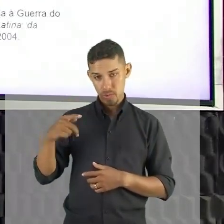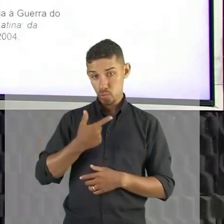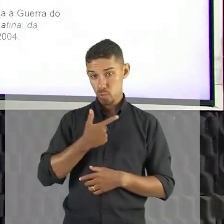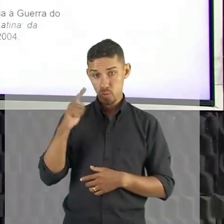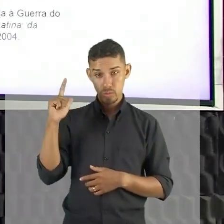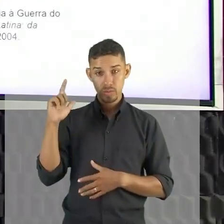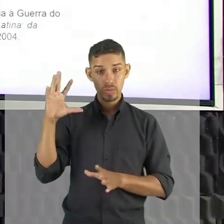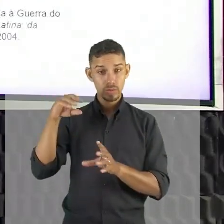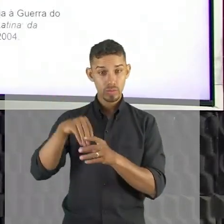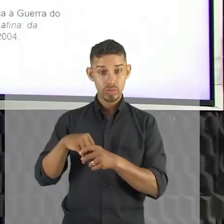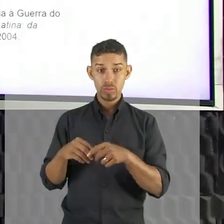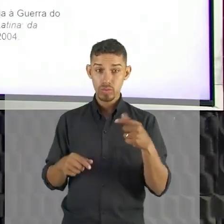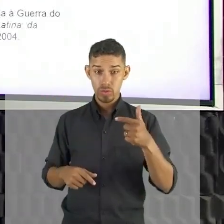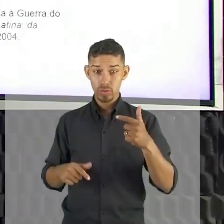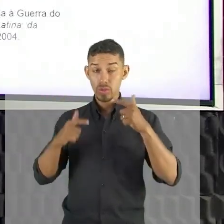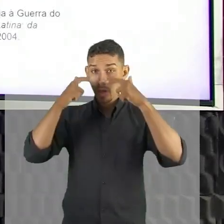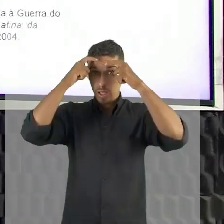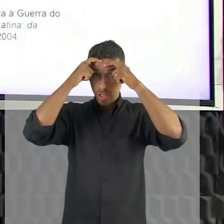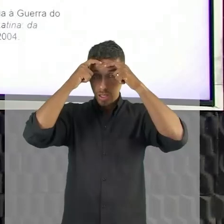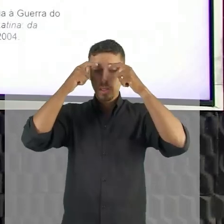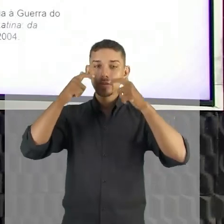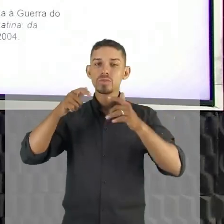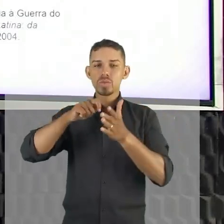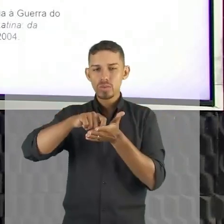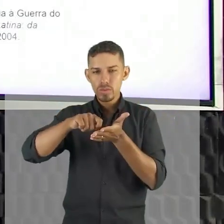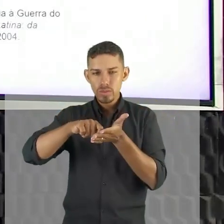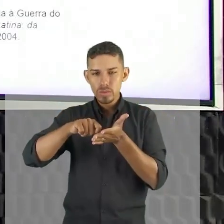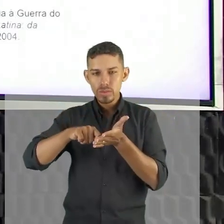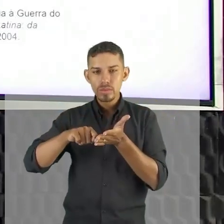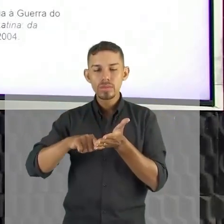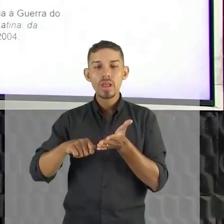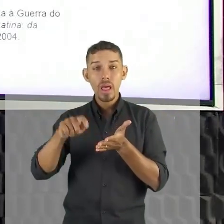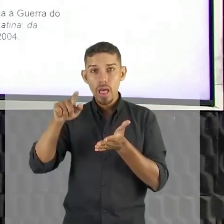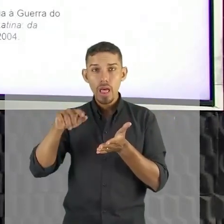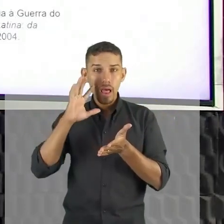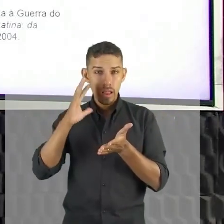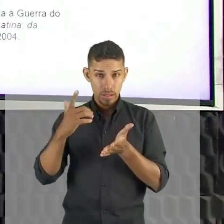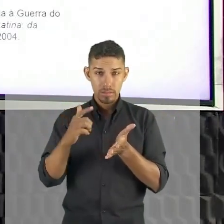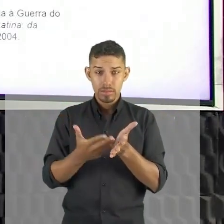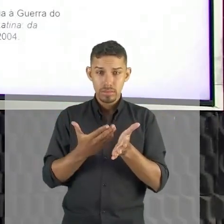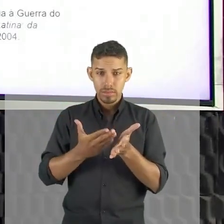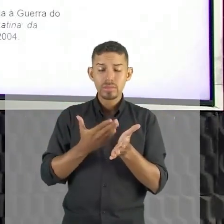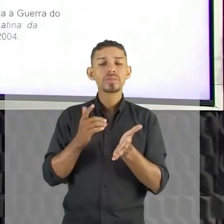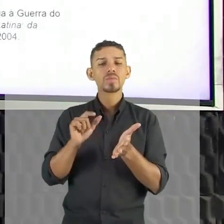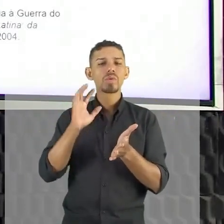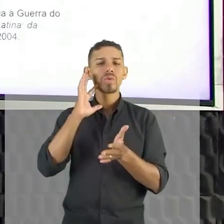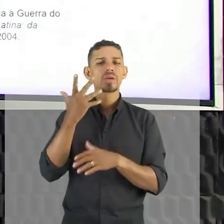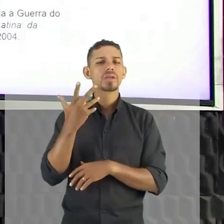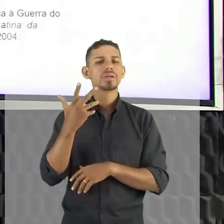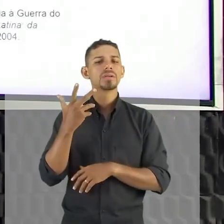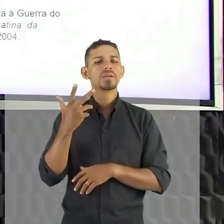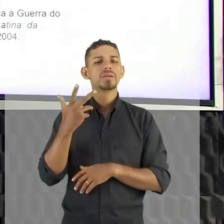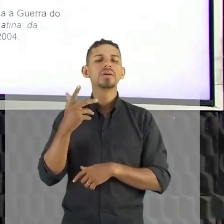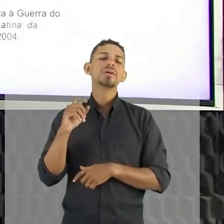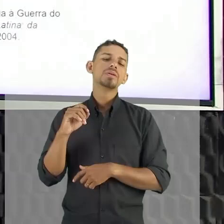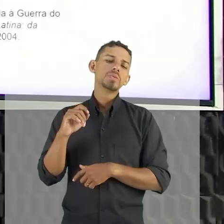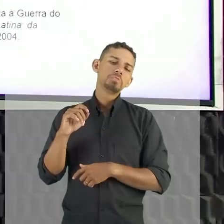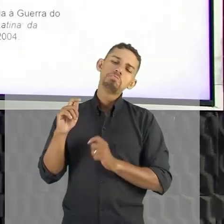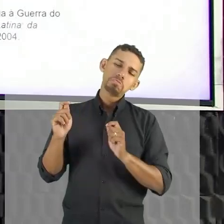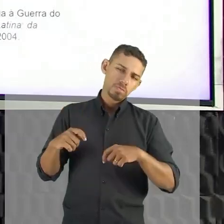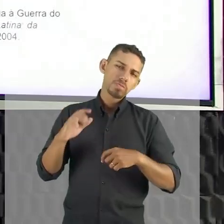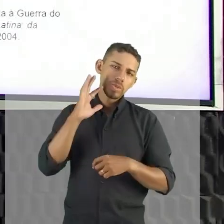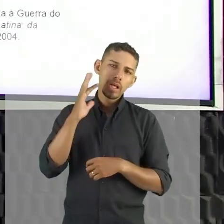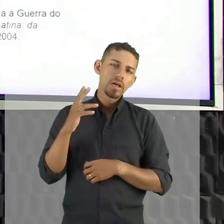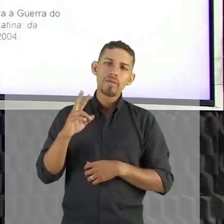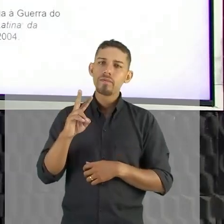segundo reinado, e aí, claro, anote aí no seu caderno. Esse é um evento que vai, posteriormente, fazer com que,